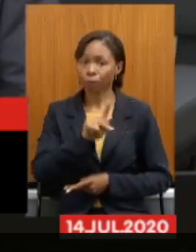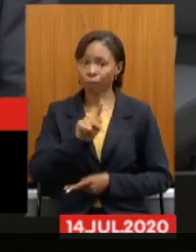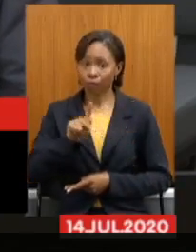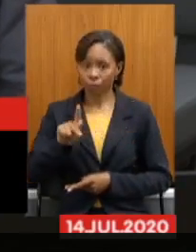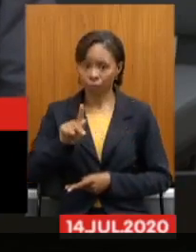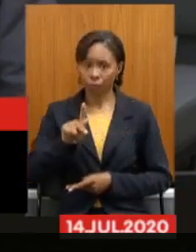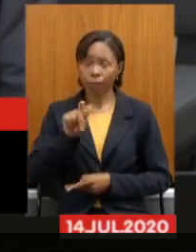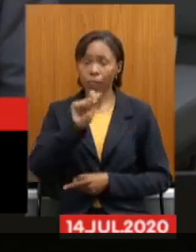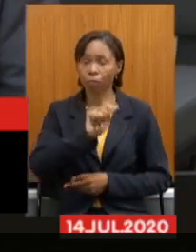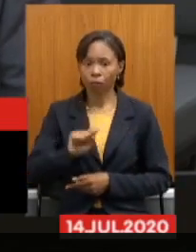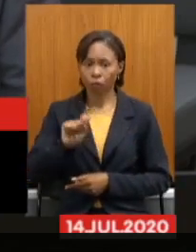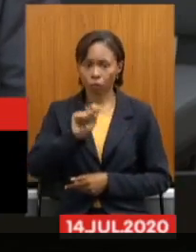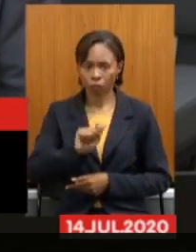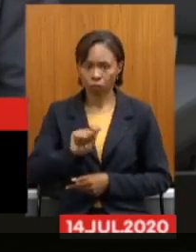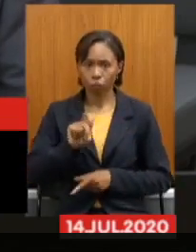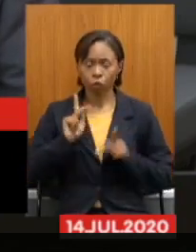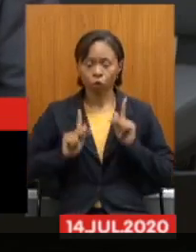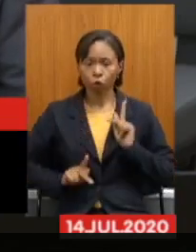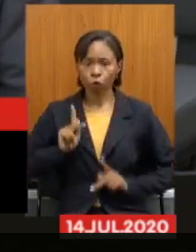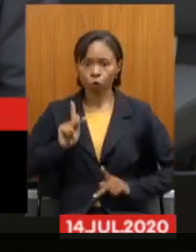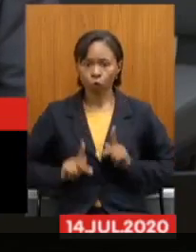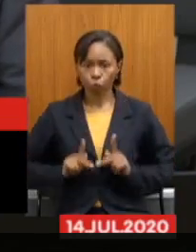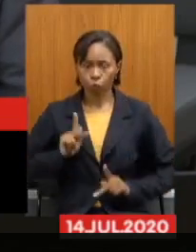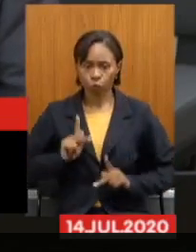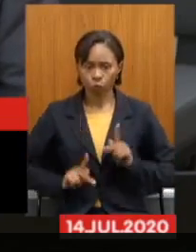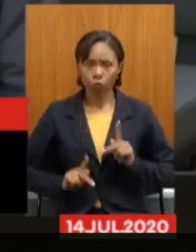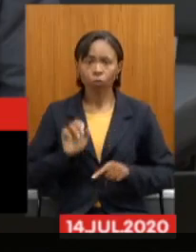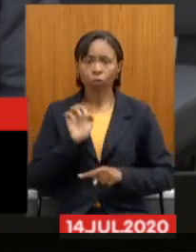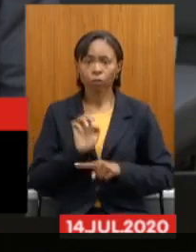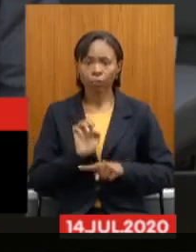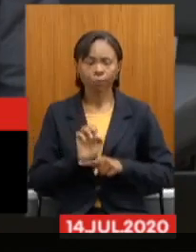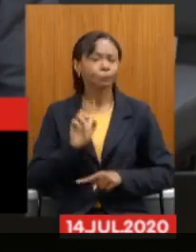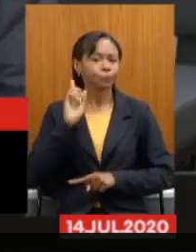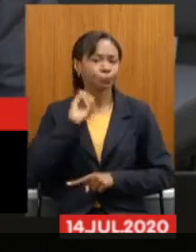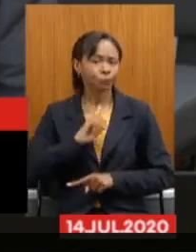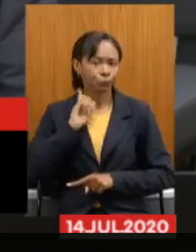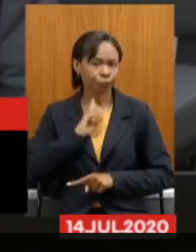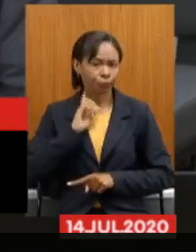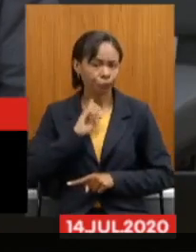Associação dos Procuradores do Estado de Minas Gerais,